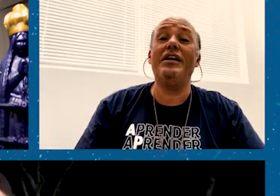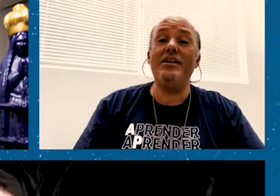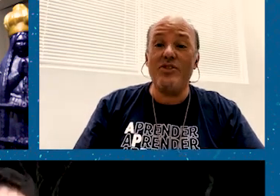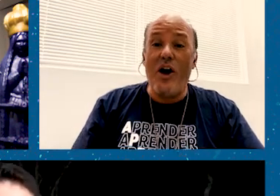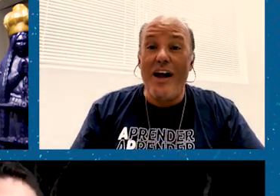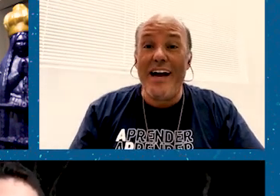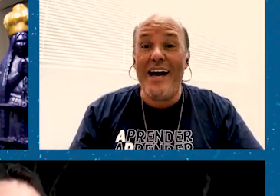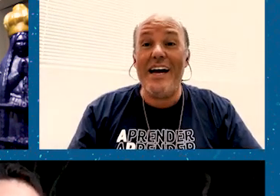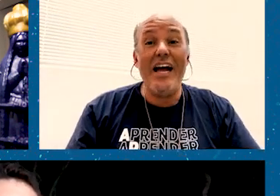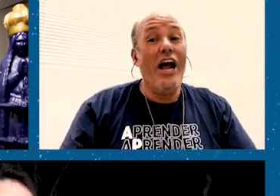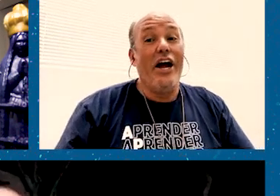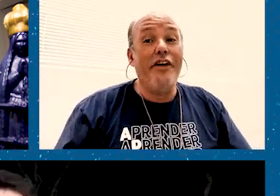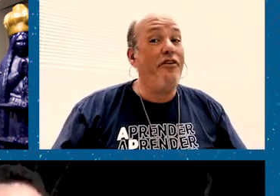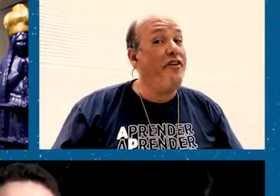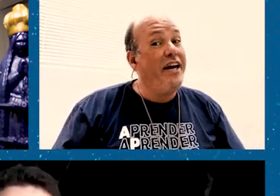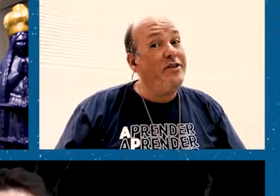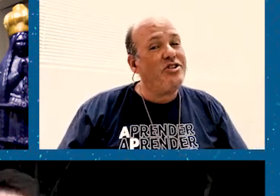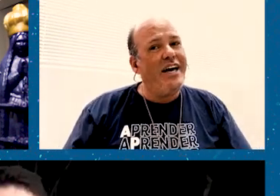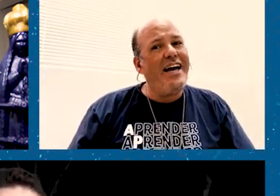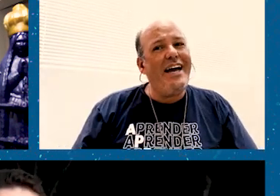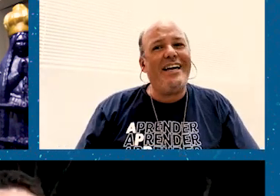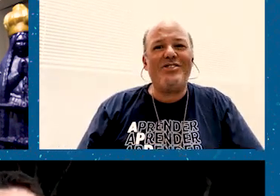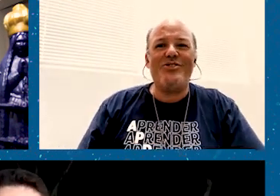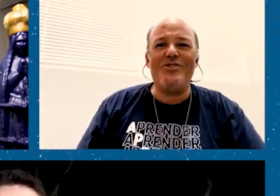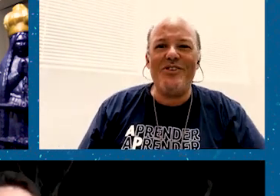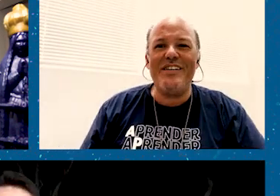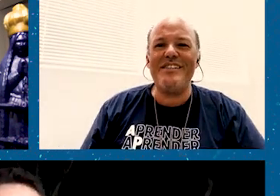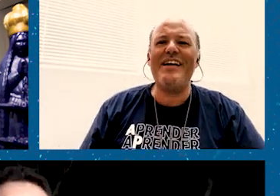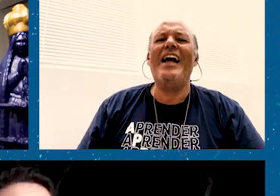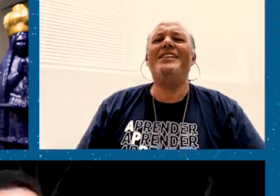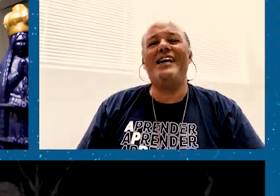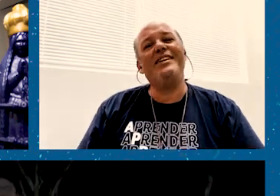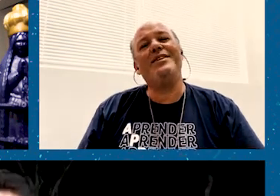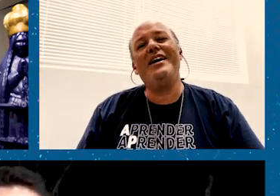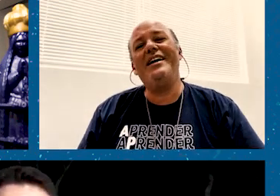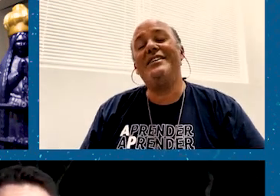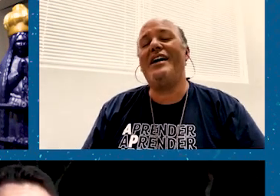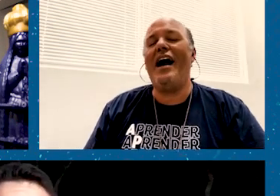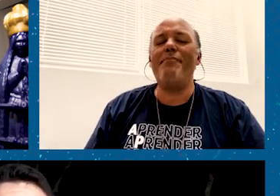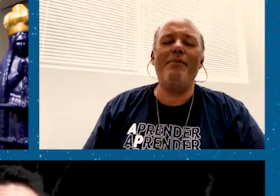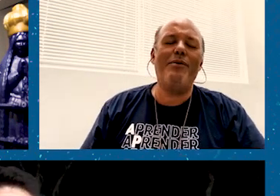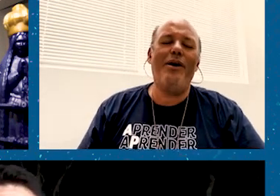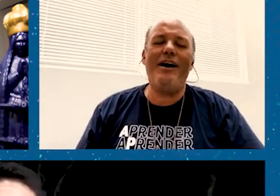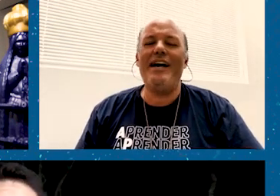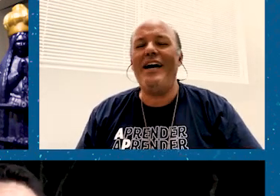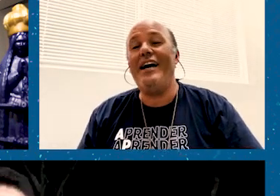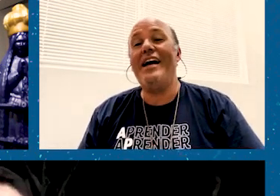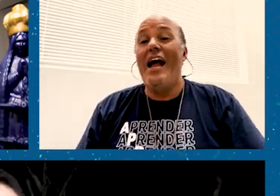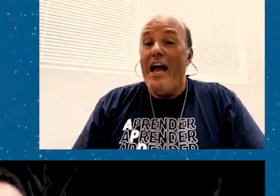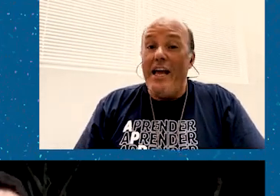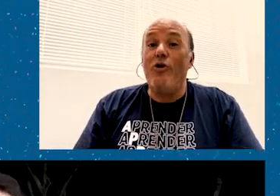de histórias envolvendo gerações, nas entranhas da